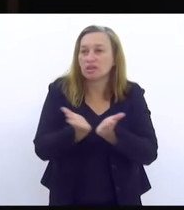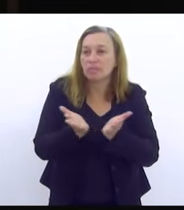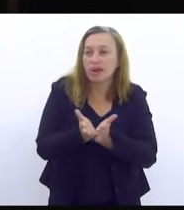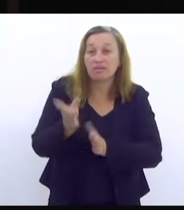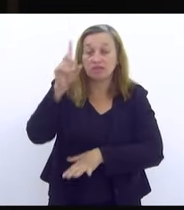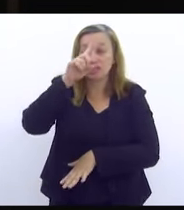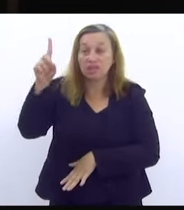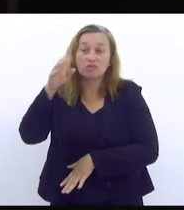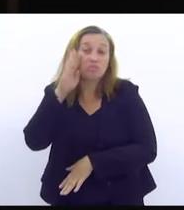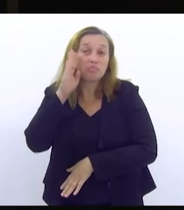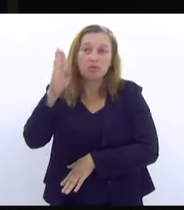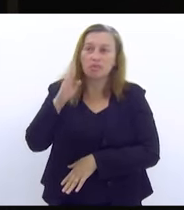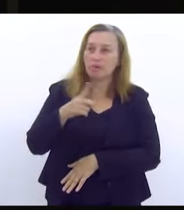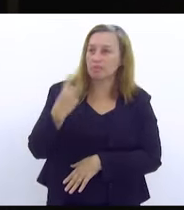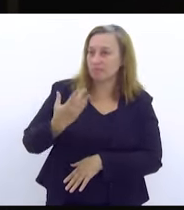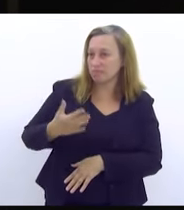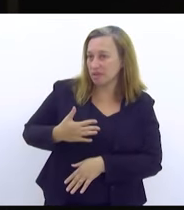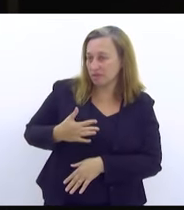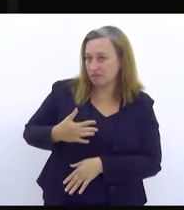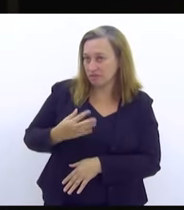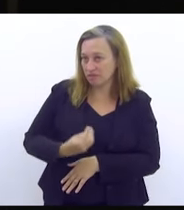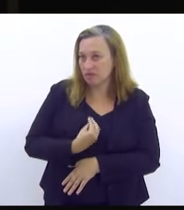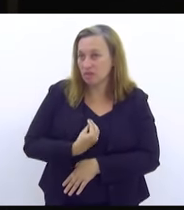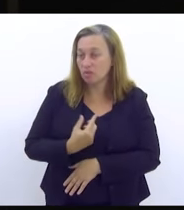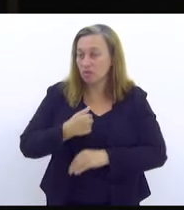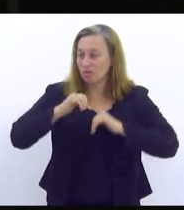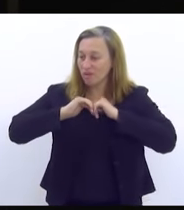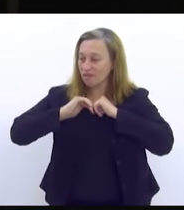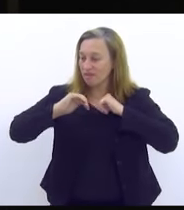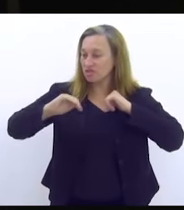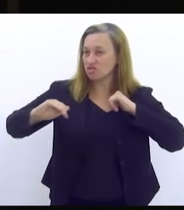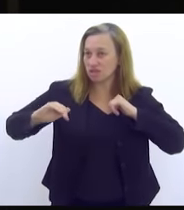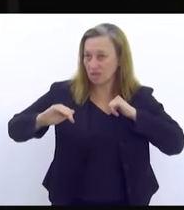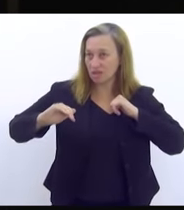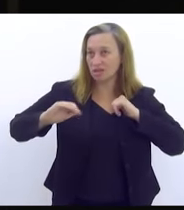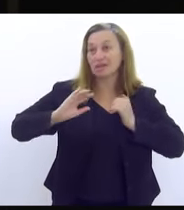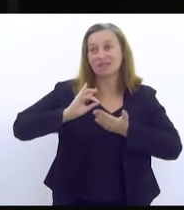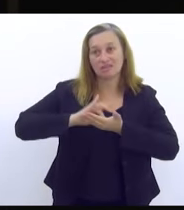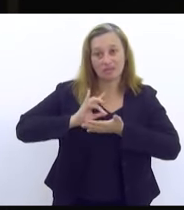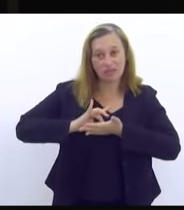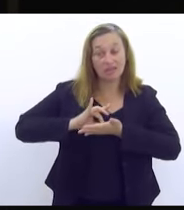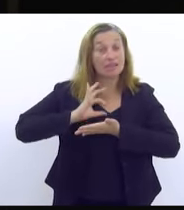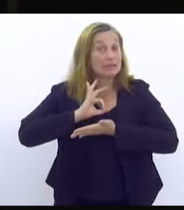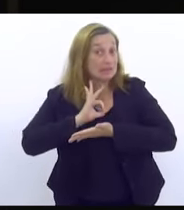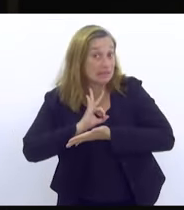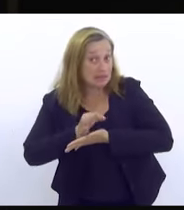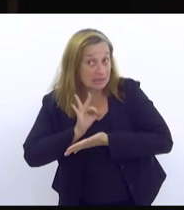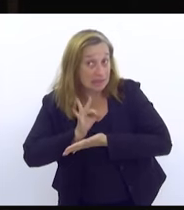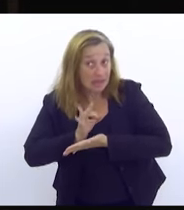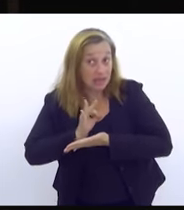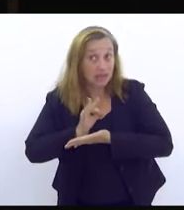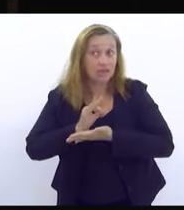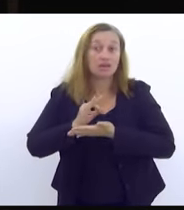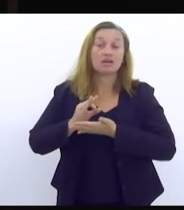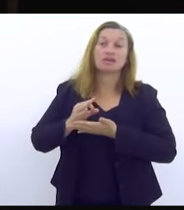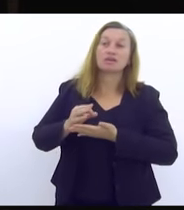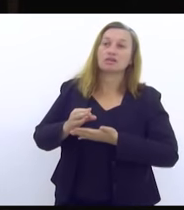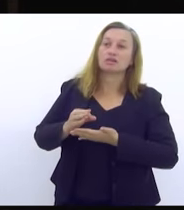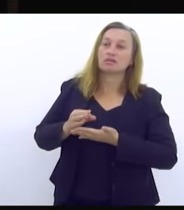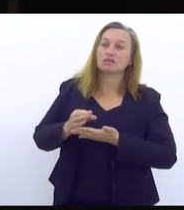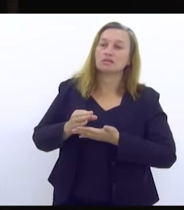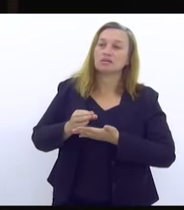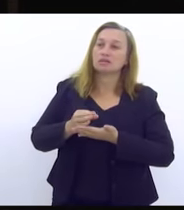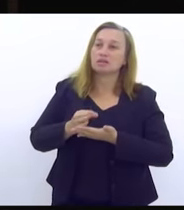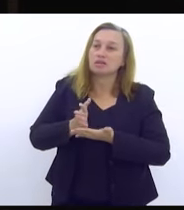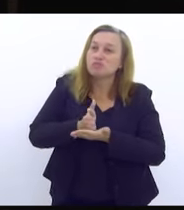que, quando eu me afastei, né, na verdade, de fato e de verdade, comecei a declinar nesse